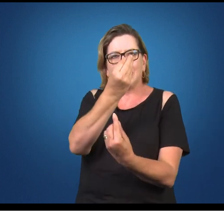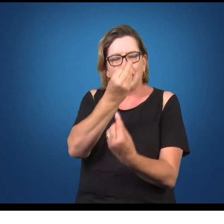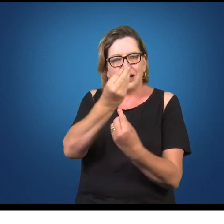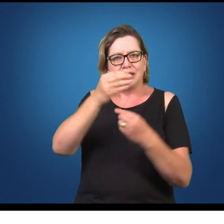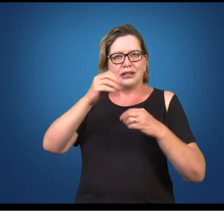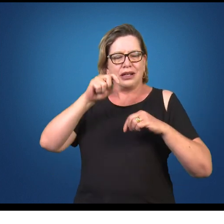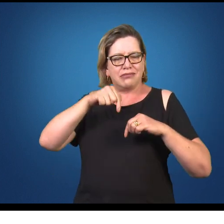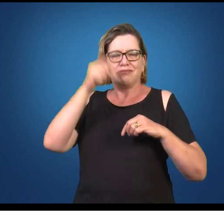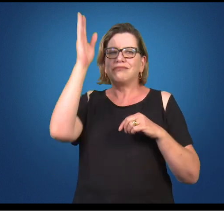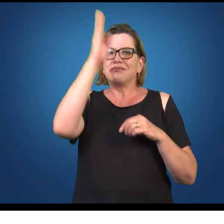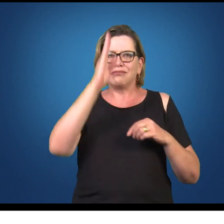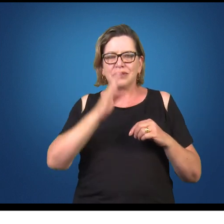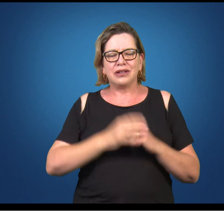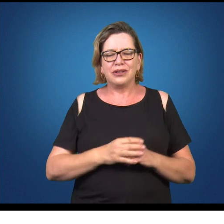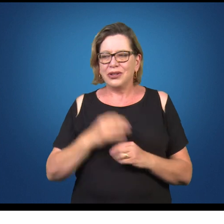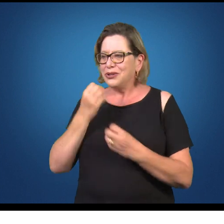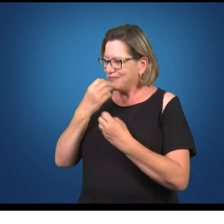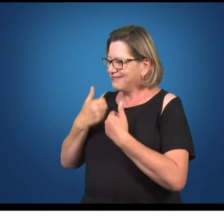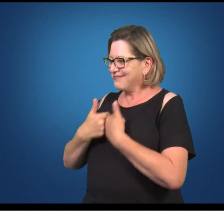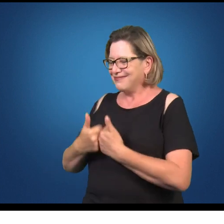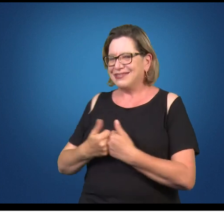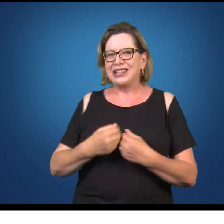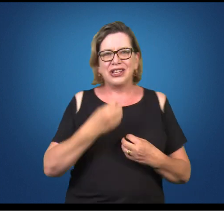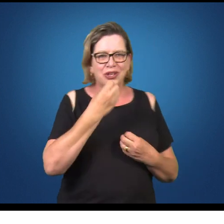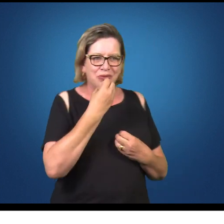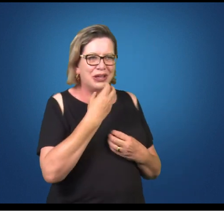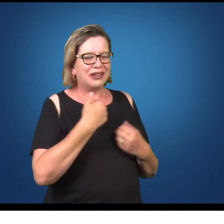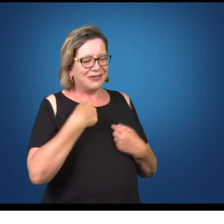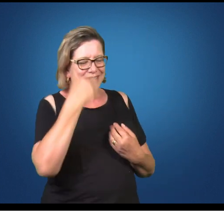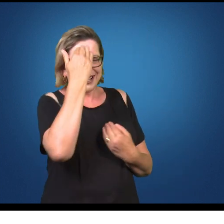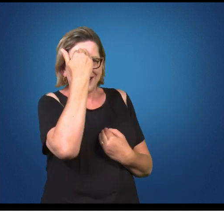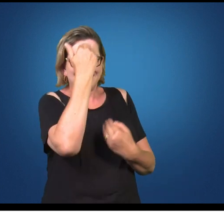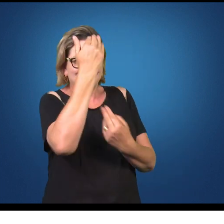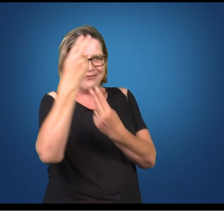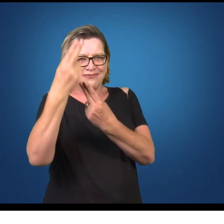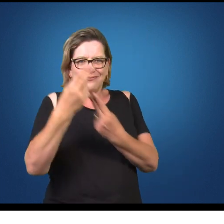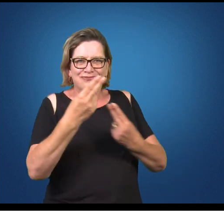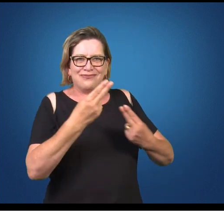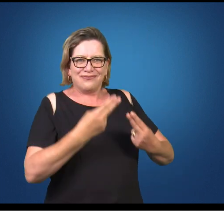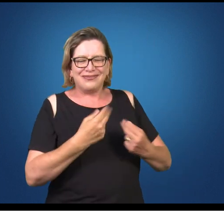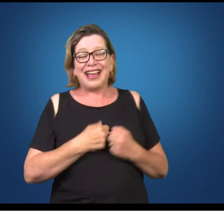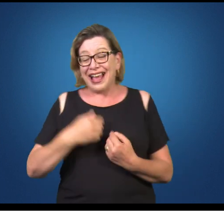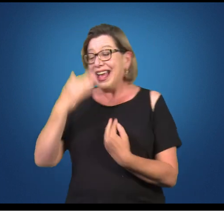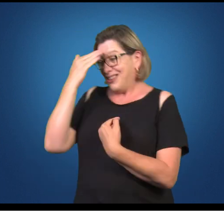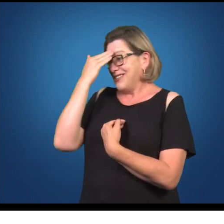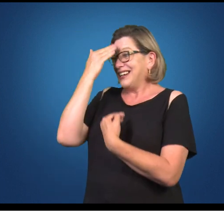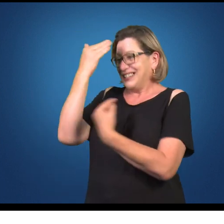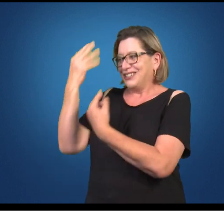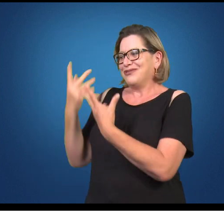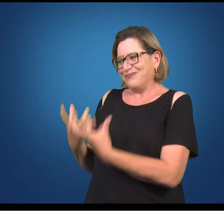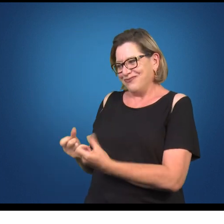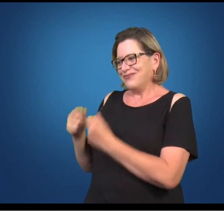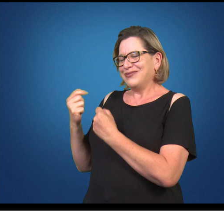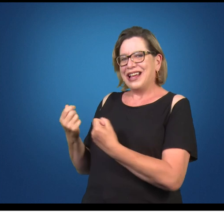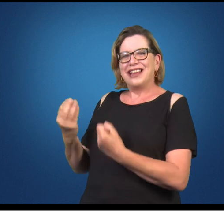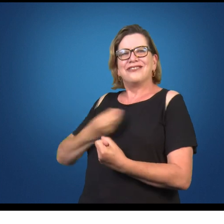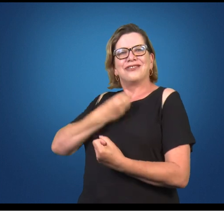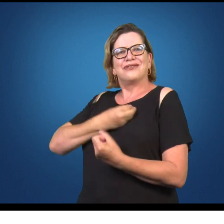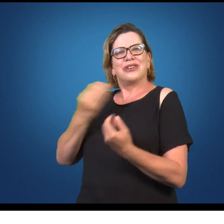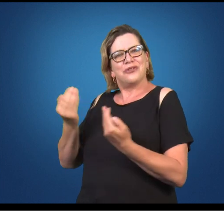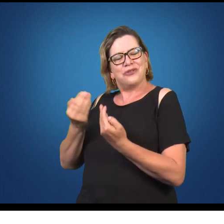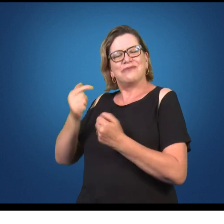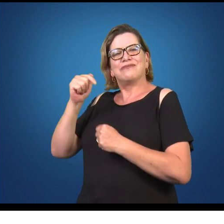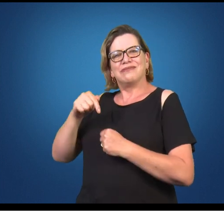educação brasileira. Tudo bem, professora? Tudo bem? Queria agradecer o convite, Muito bem, eu que agradeço por ter aceitado estar disposta a